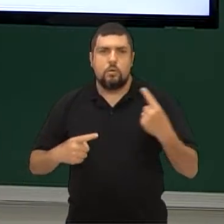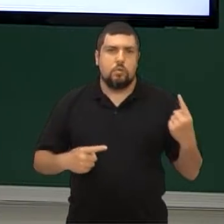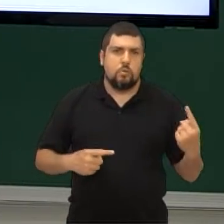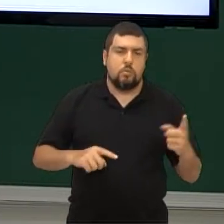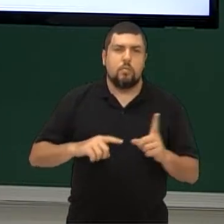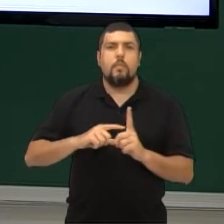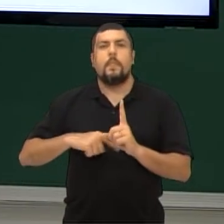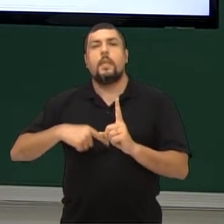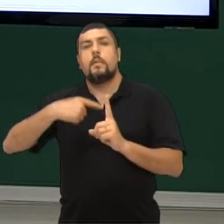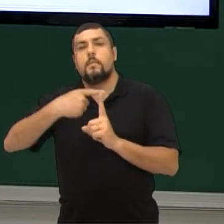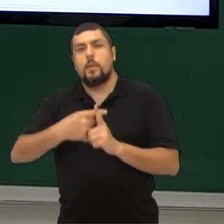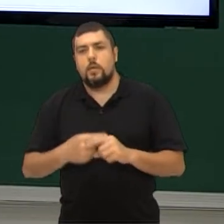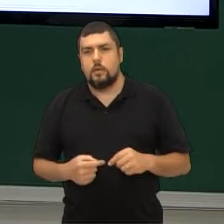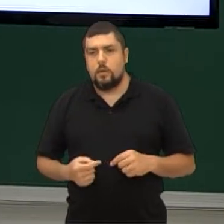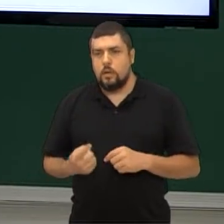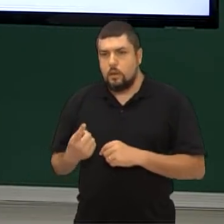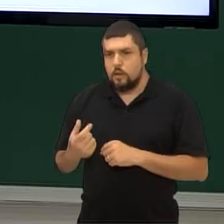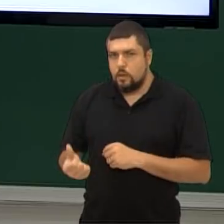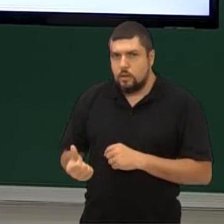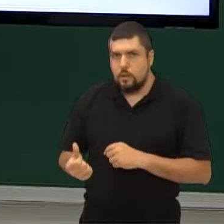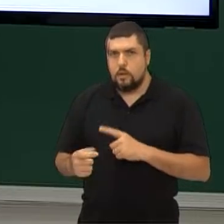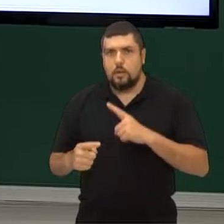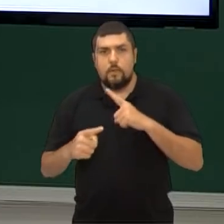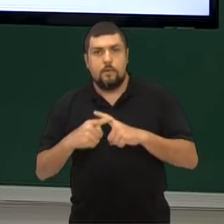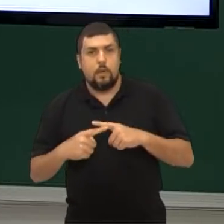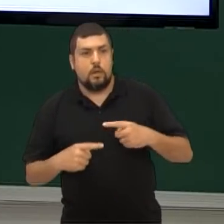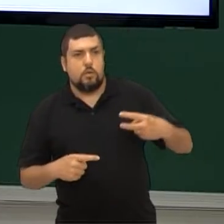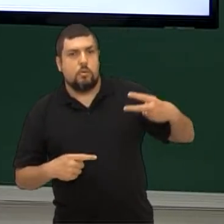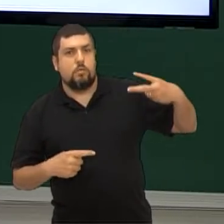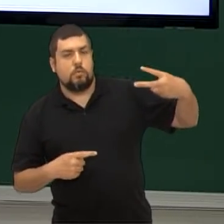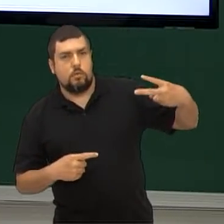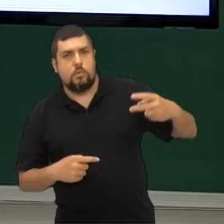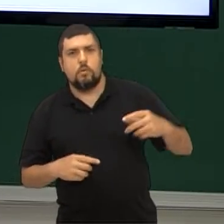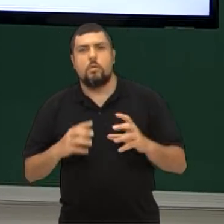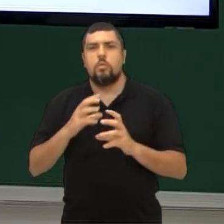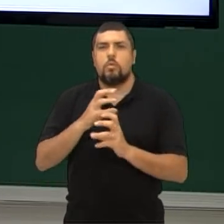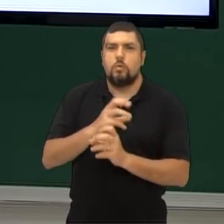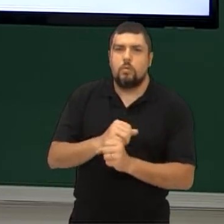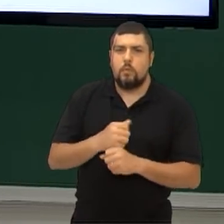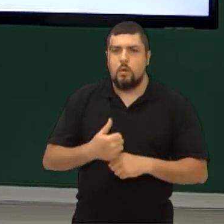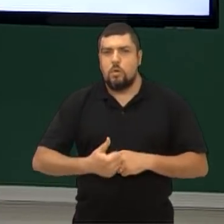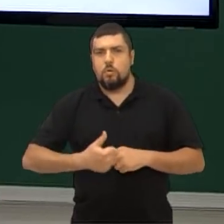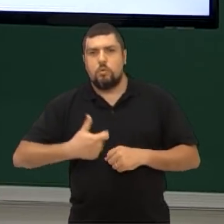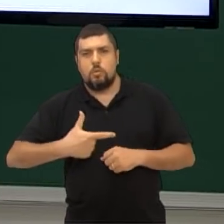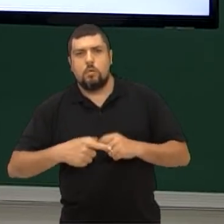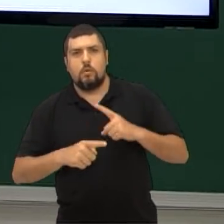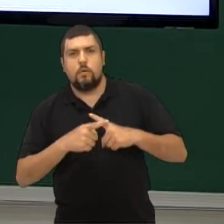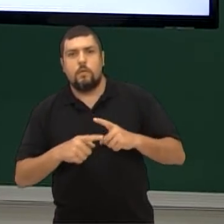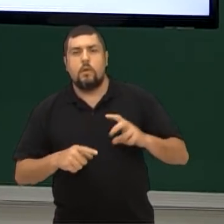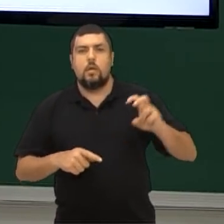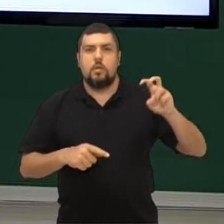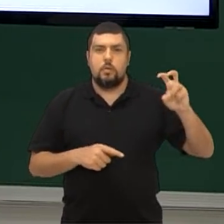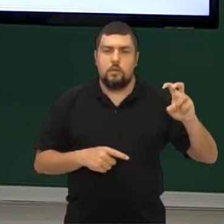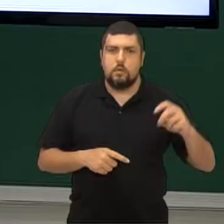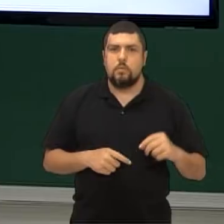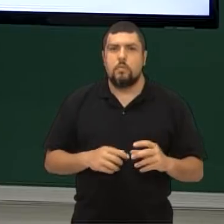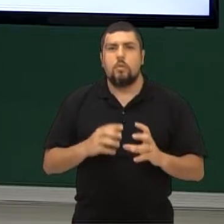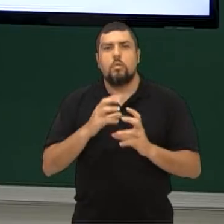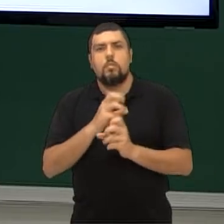com 16 vezes 2, somado com 12 vezes 5, somado